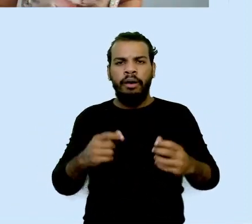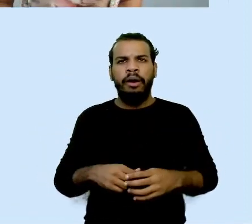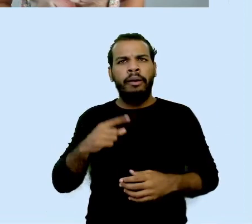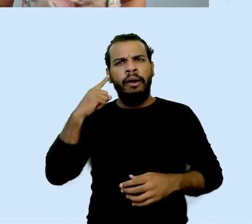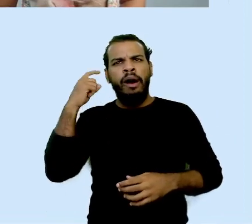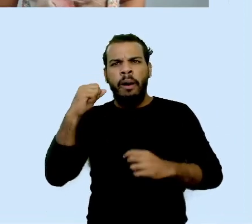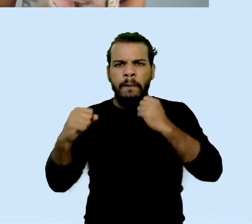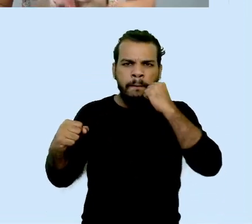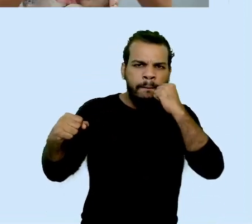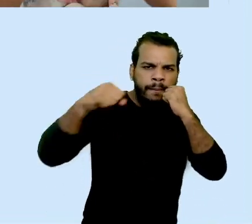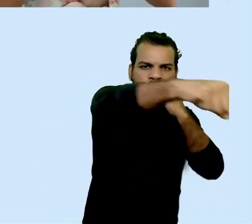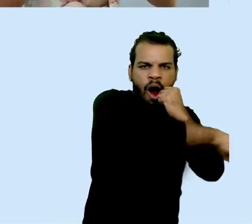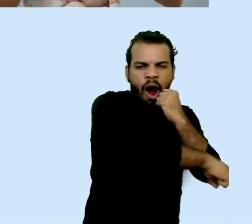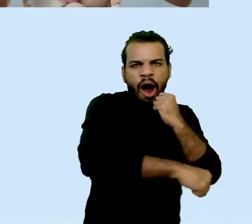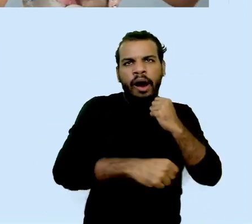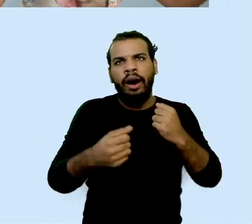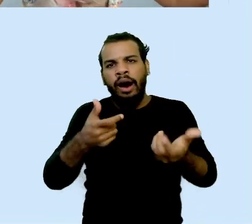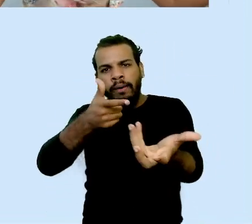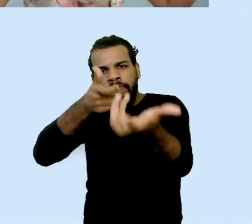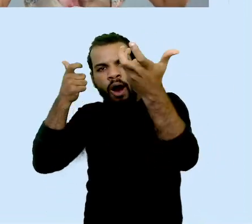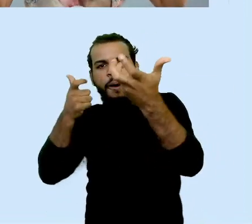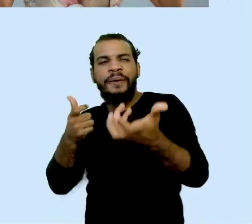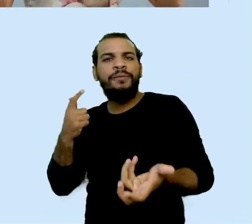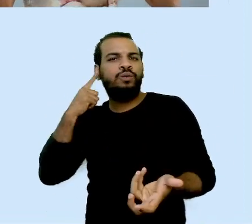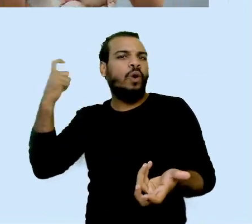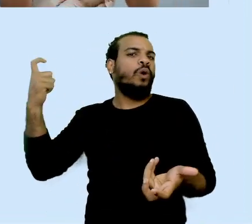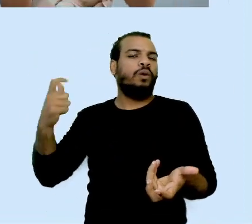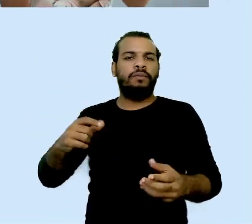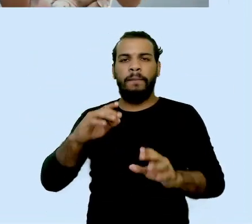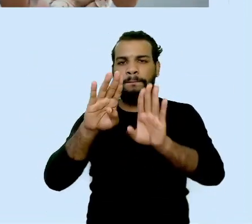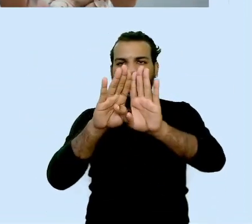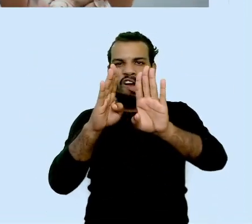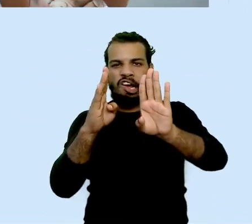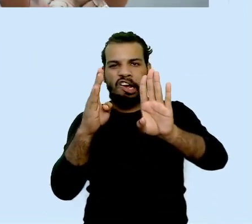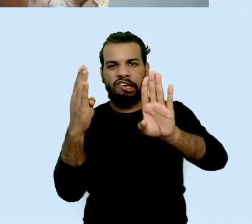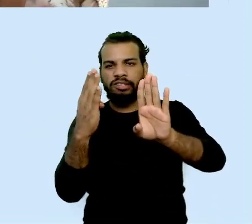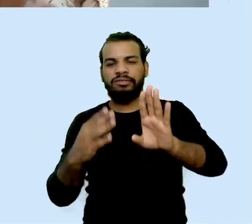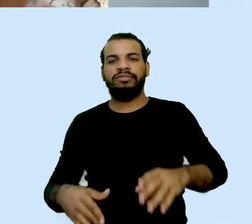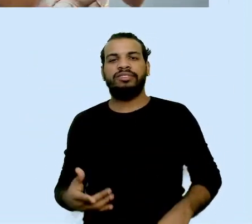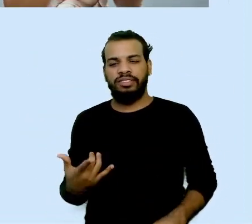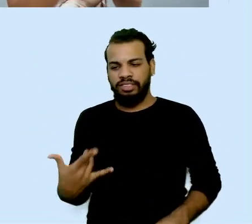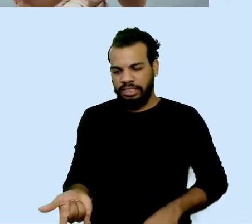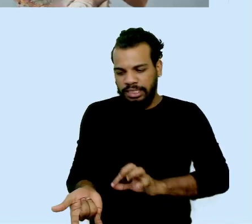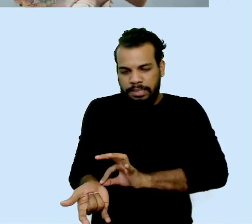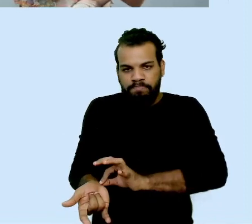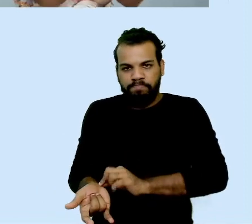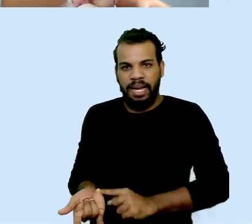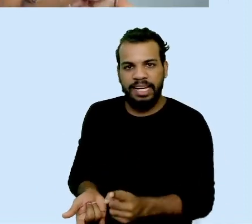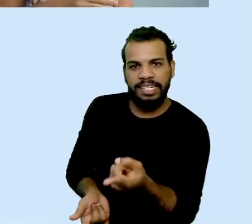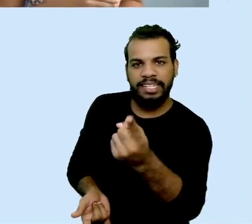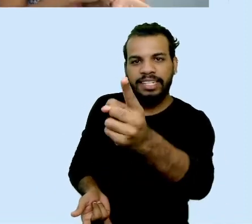um ruído de um tiro, de uma porta se abrindo, da teia do homem quando sai